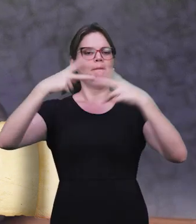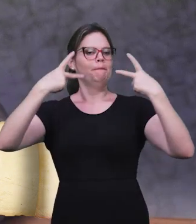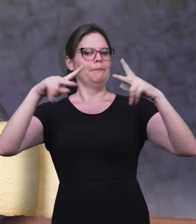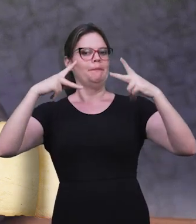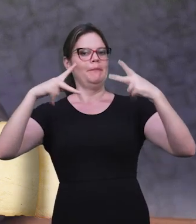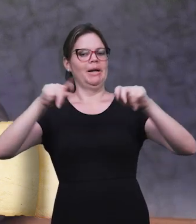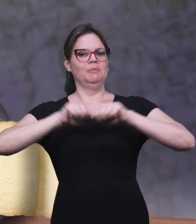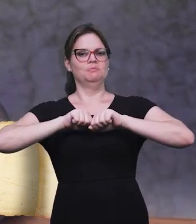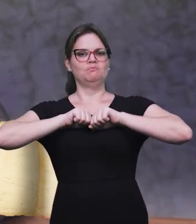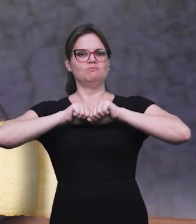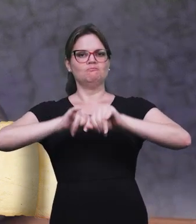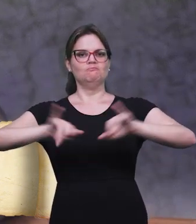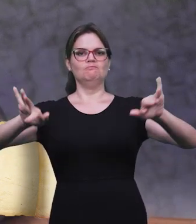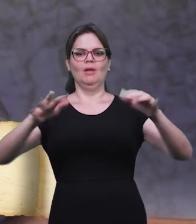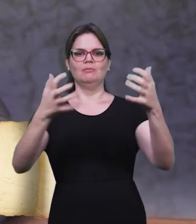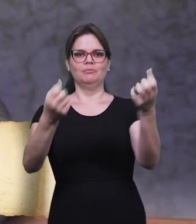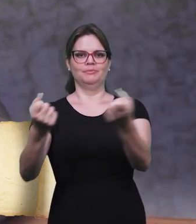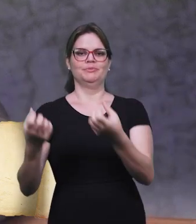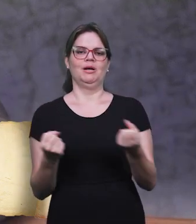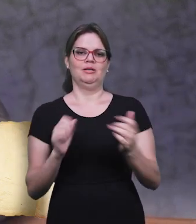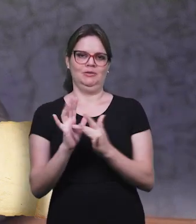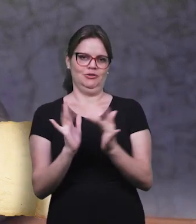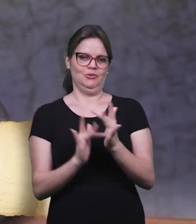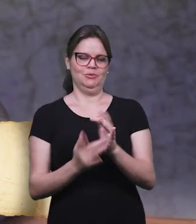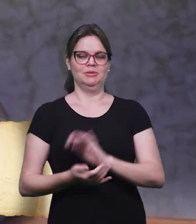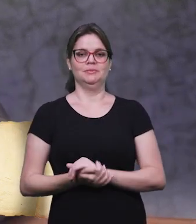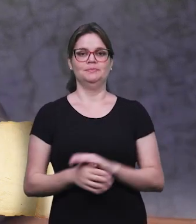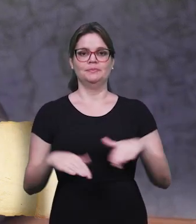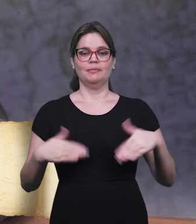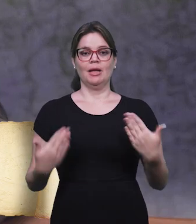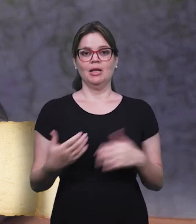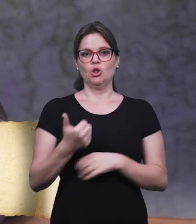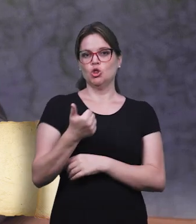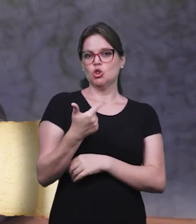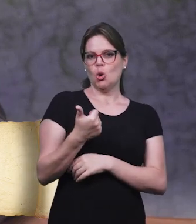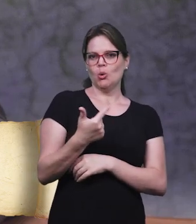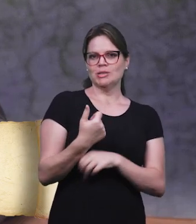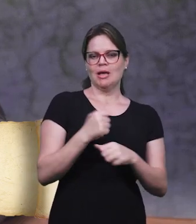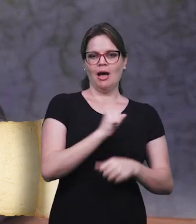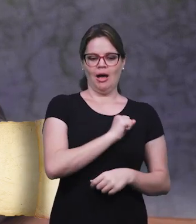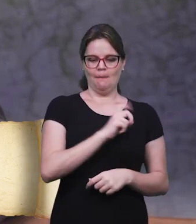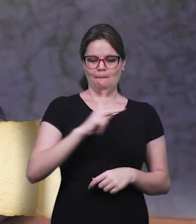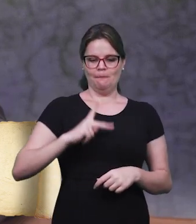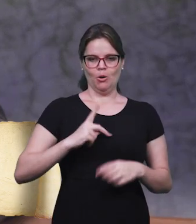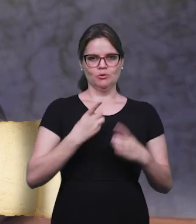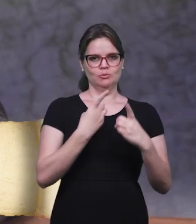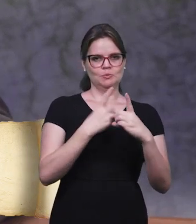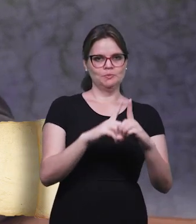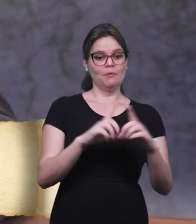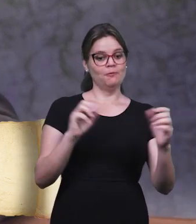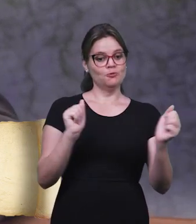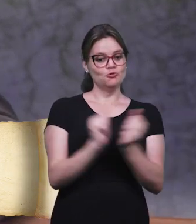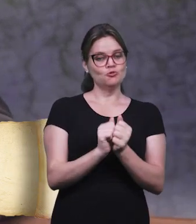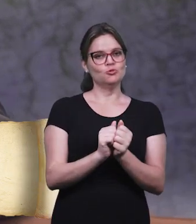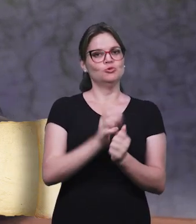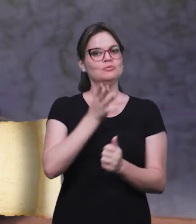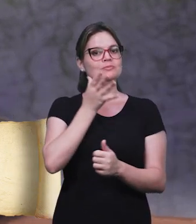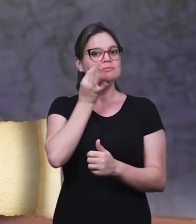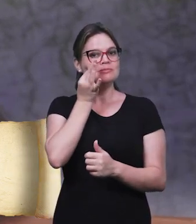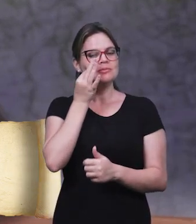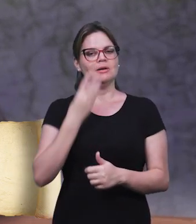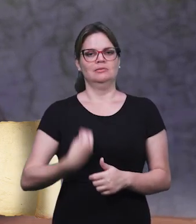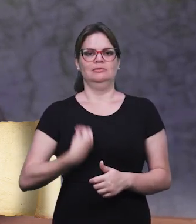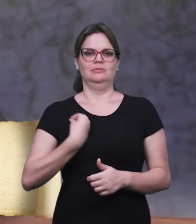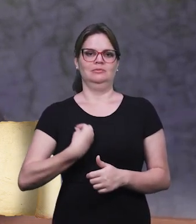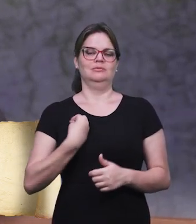com Jesus, caminharam no caminho com Jesus e foram testemunhas da sua ressurreição. Mas